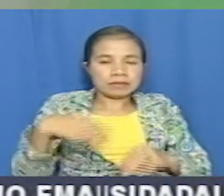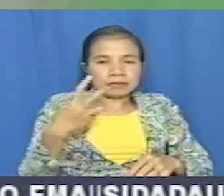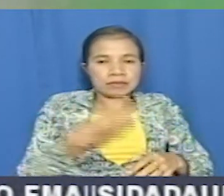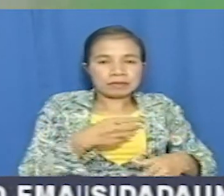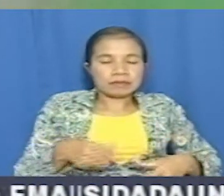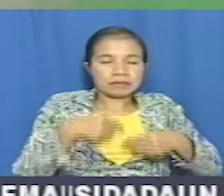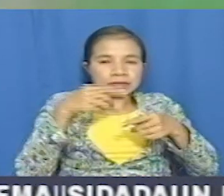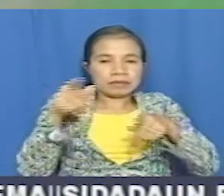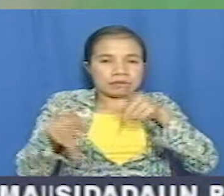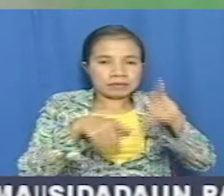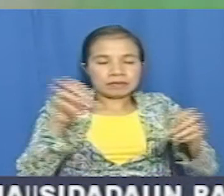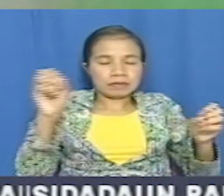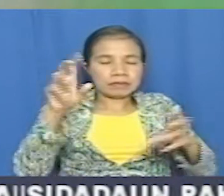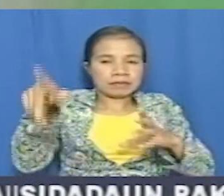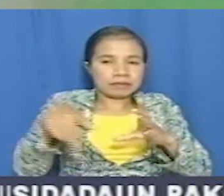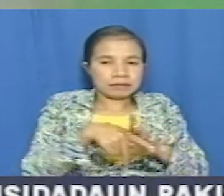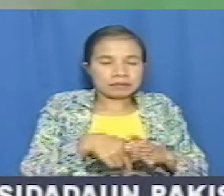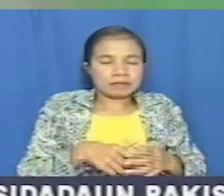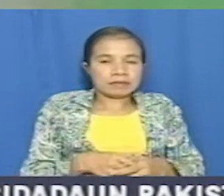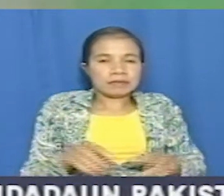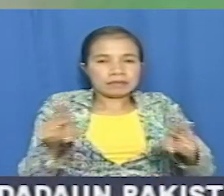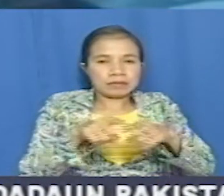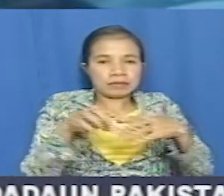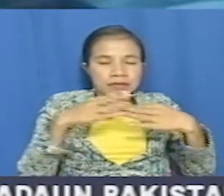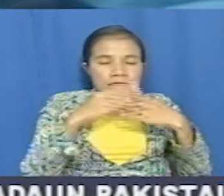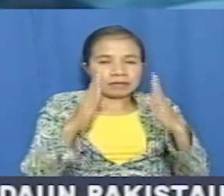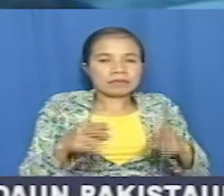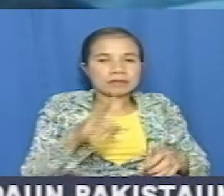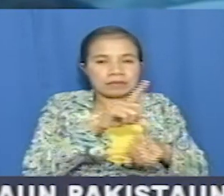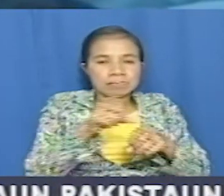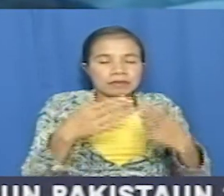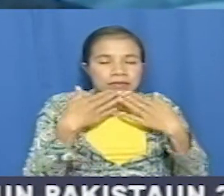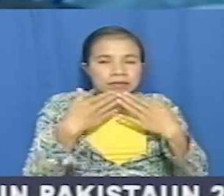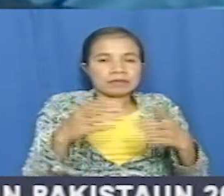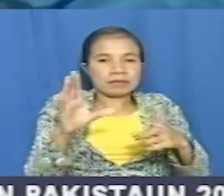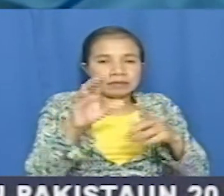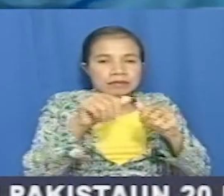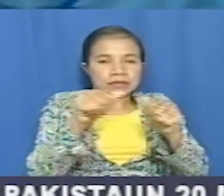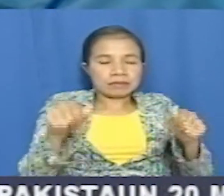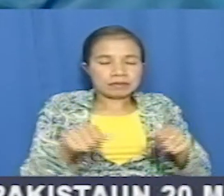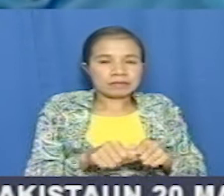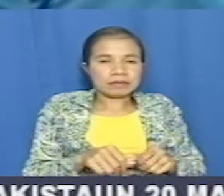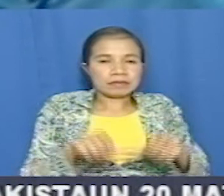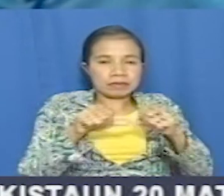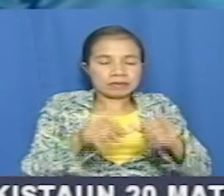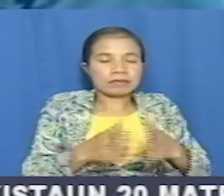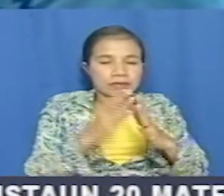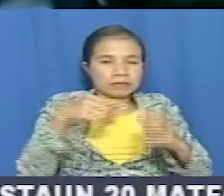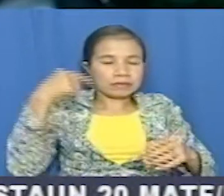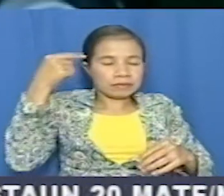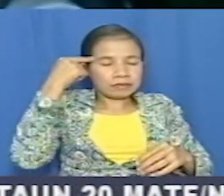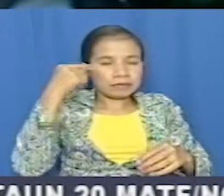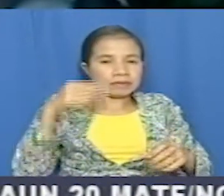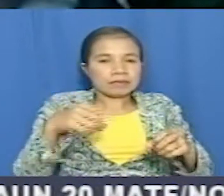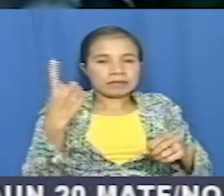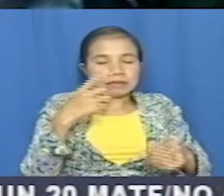ini lame persen se hapat ni be nudara ture lokal agar desa. Chef aldeia ne continua husu governo atu na fatin tau matang